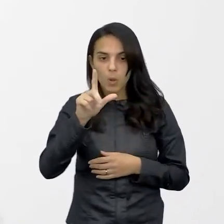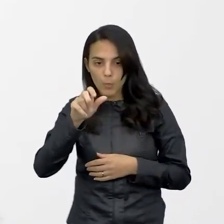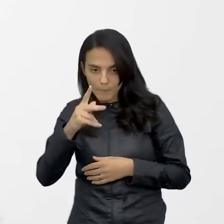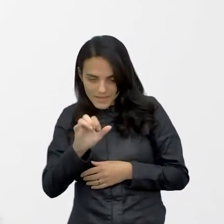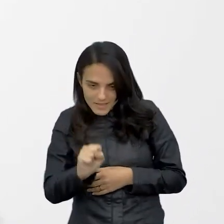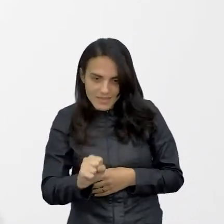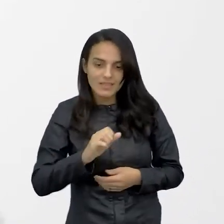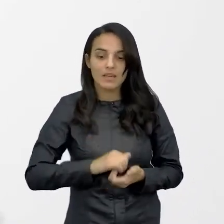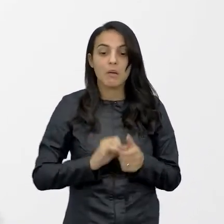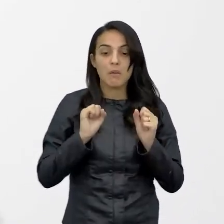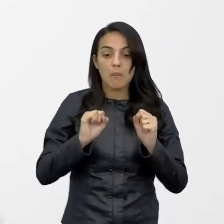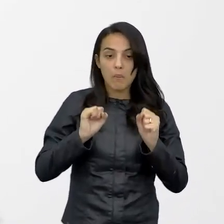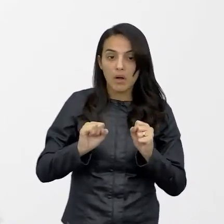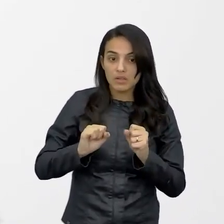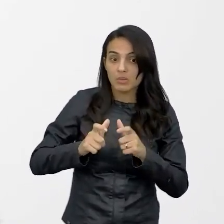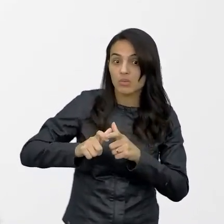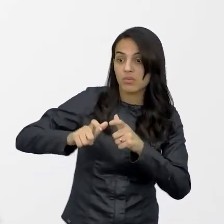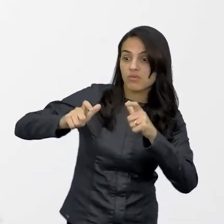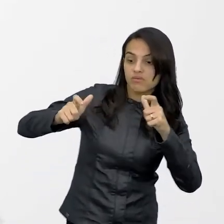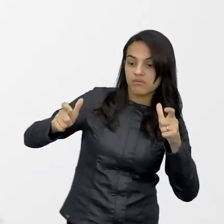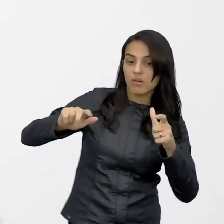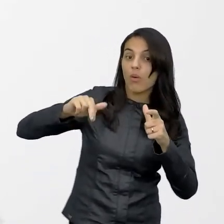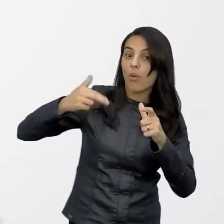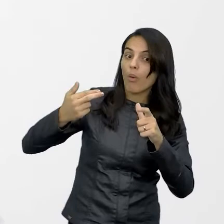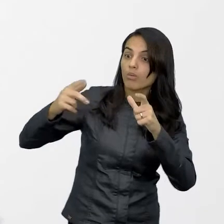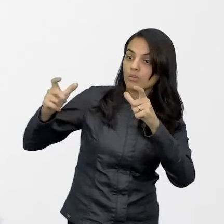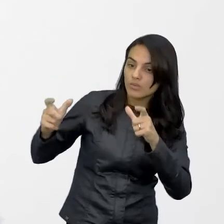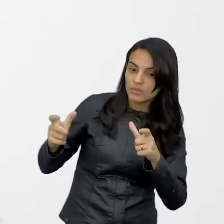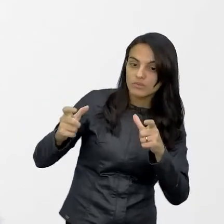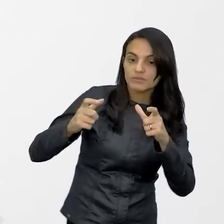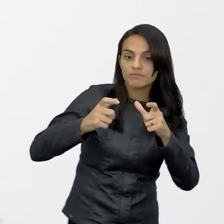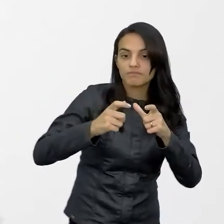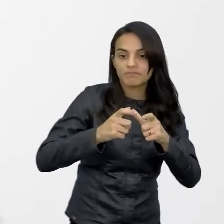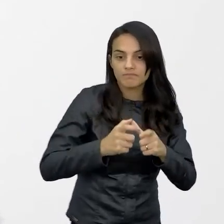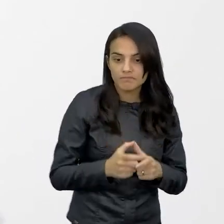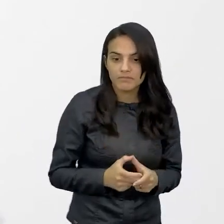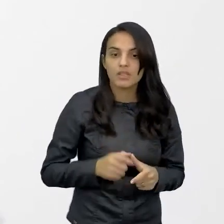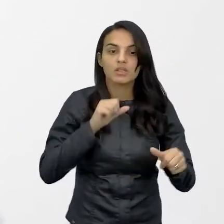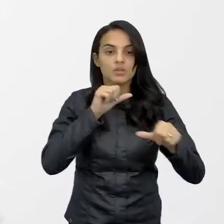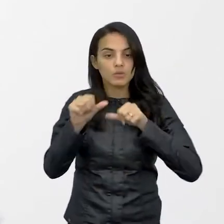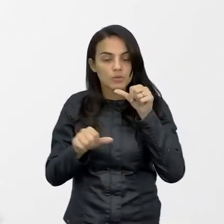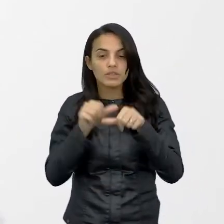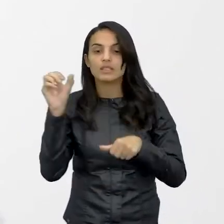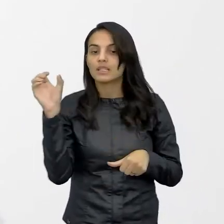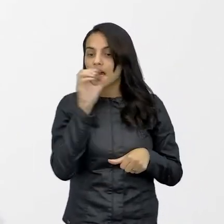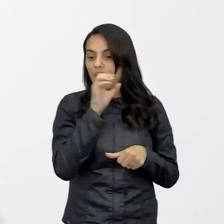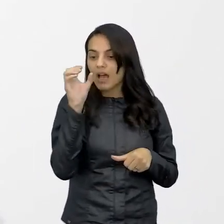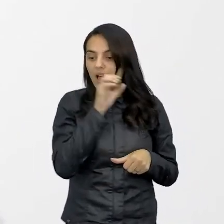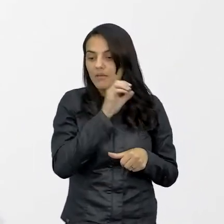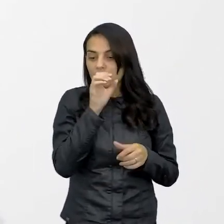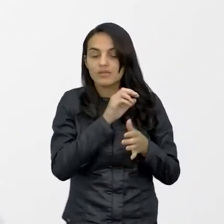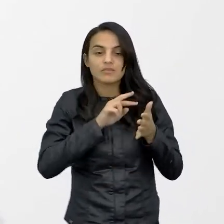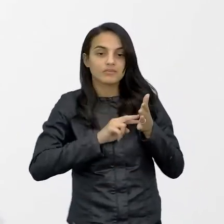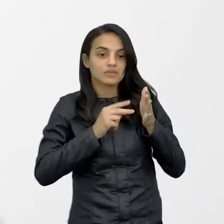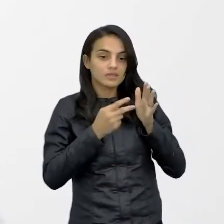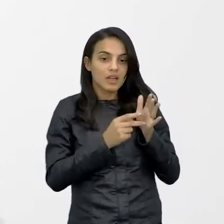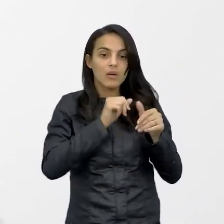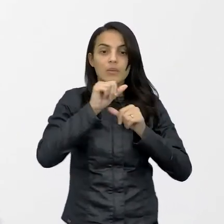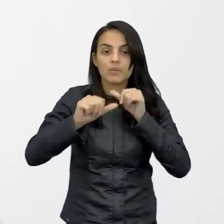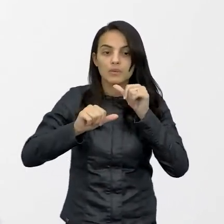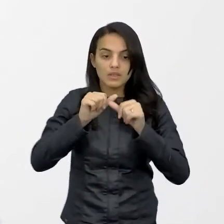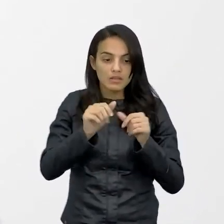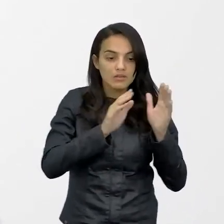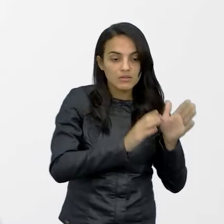podem crescer ou cair a uma taxa exponencial. Esses períodos de mudança rápida são definidos como transições de